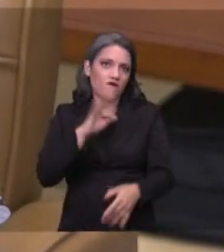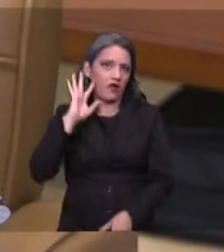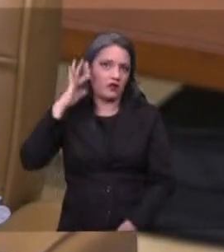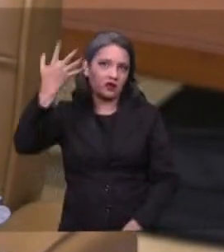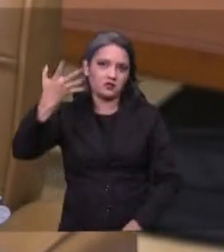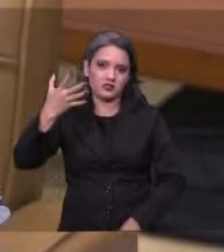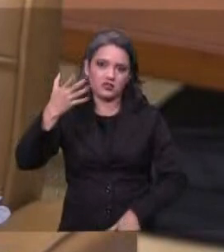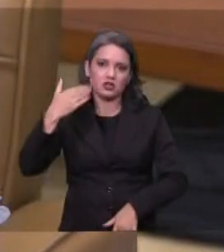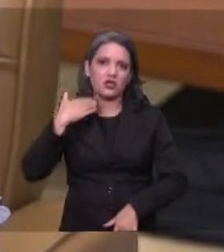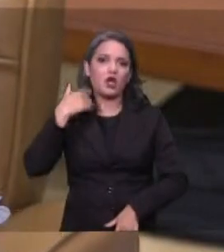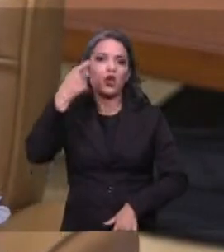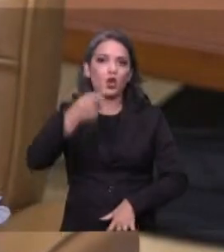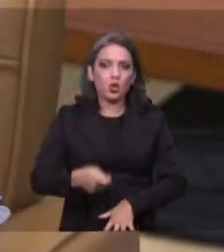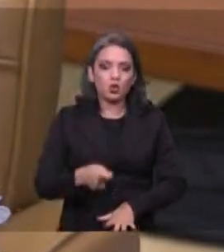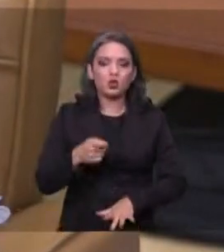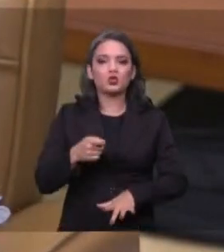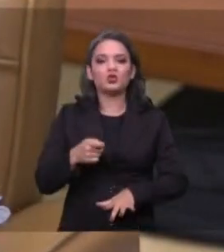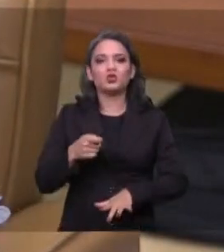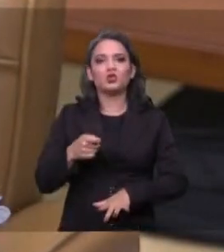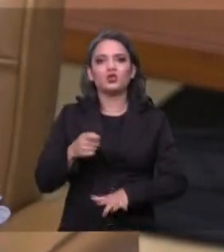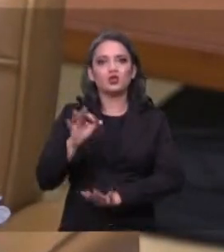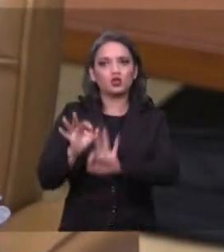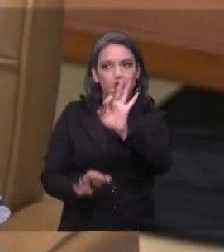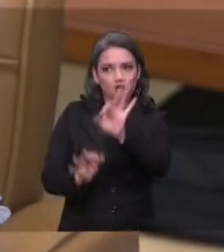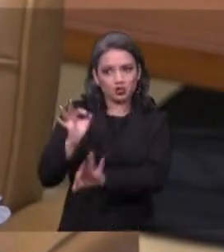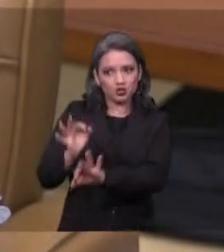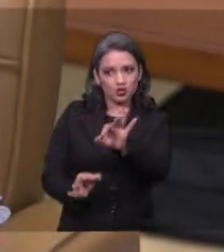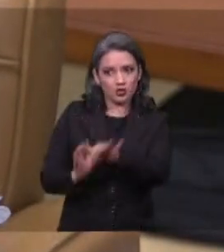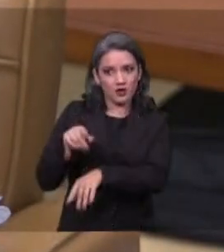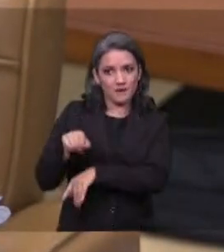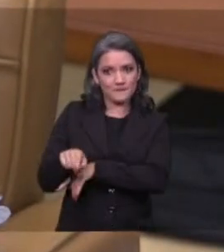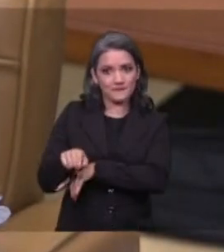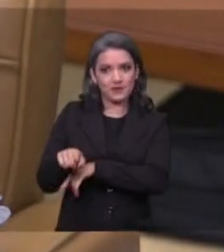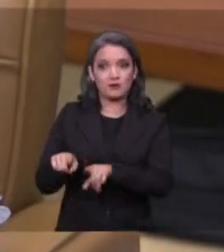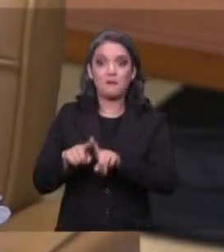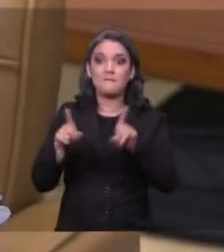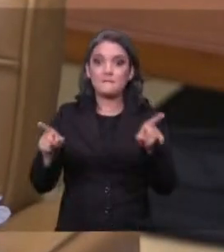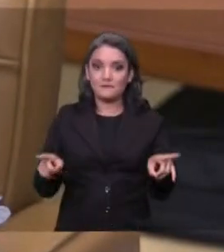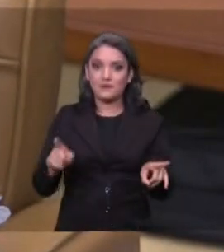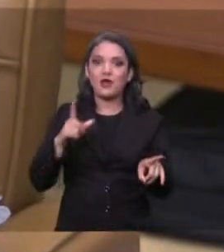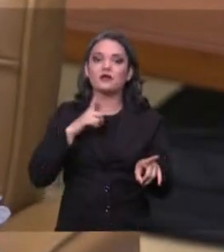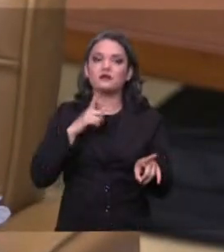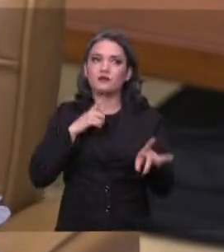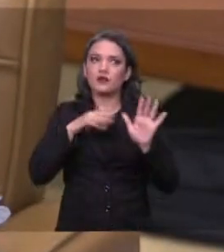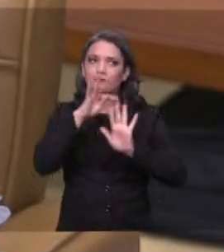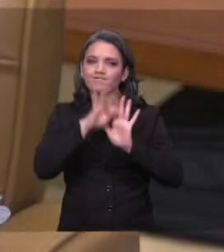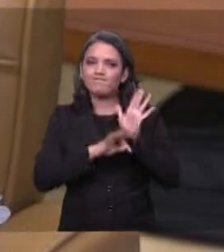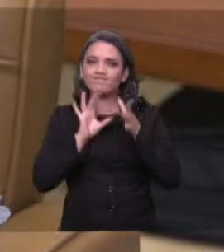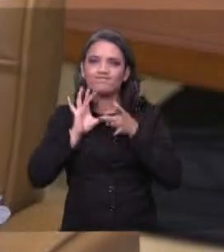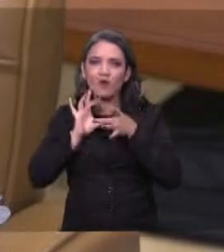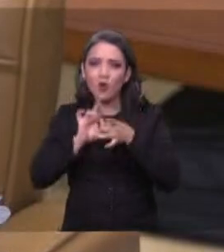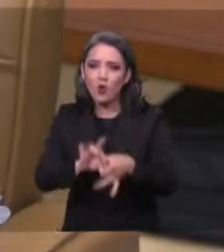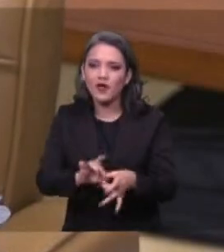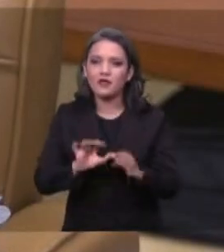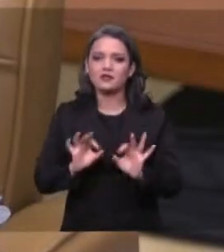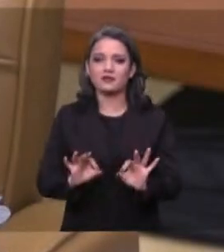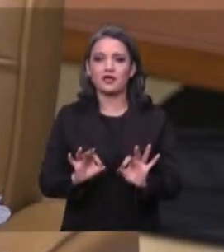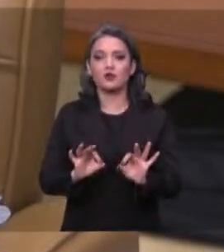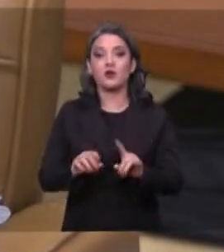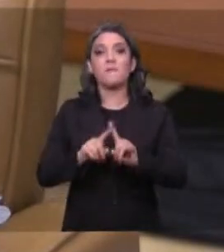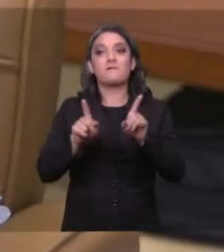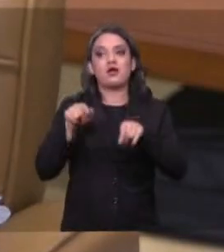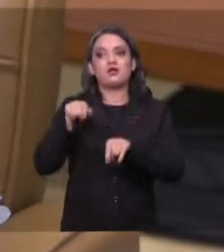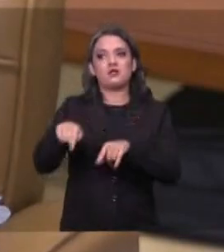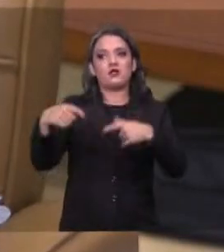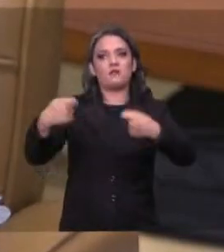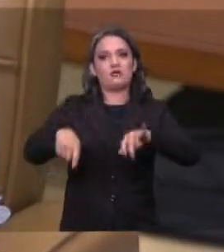juiz da instrução e julgamento, mas, para harmonizar com o restante do texto, obviamente, após ele